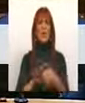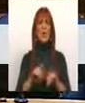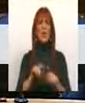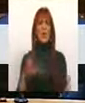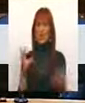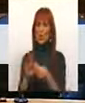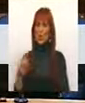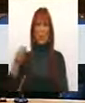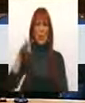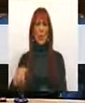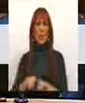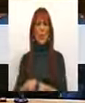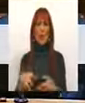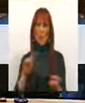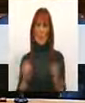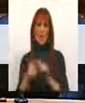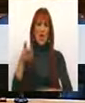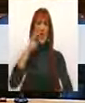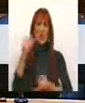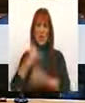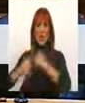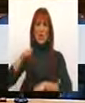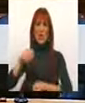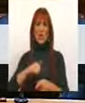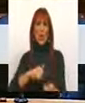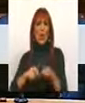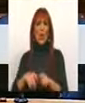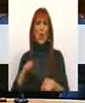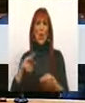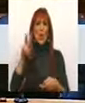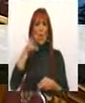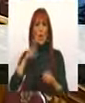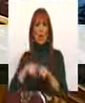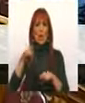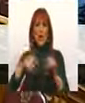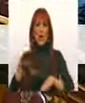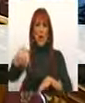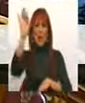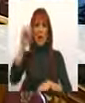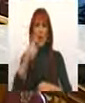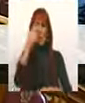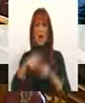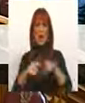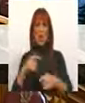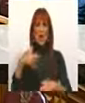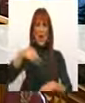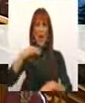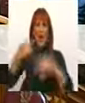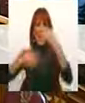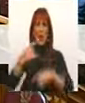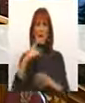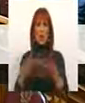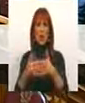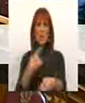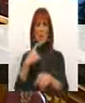o Partido Socialista a mudar os comandantes regionais e os comandantes distritais, a nomear bois do aparelho socialista. É isso que diziam as